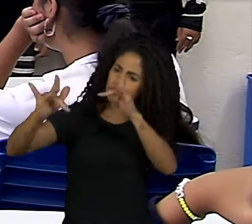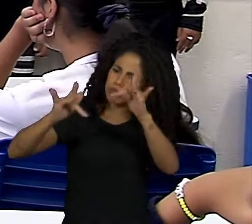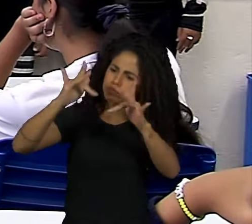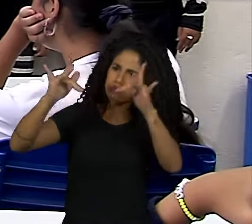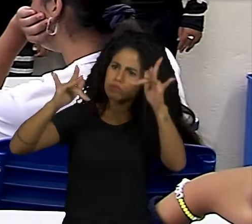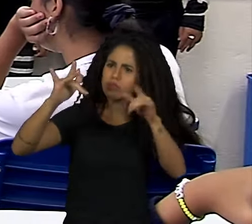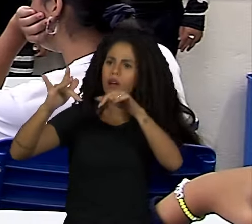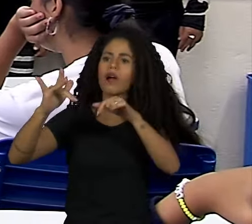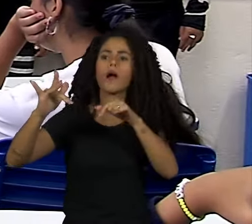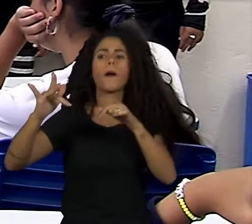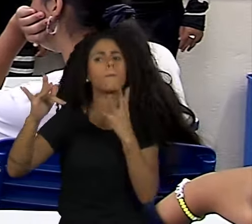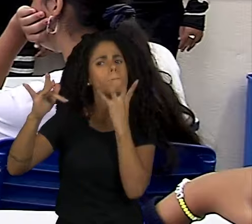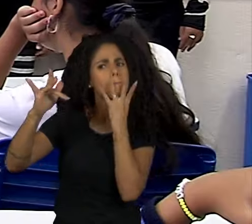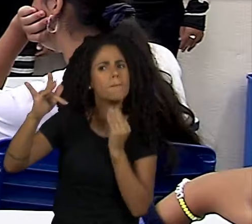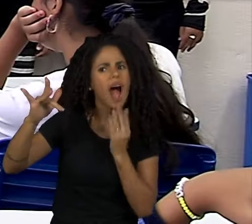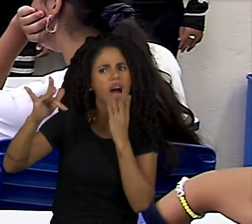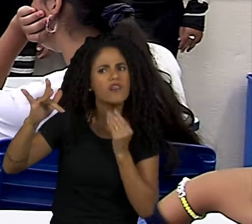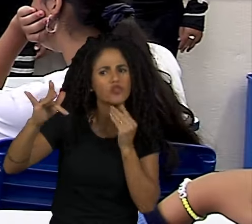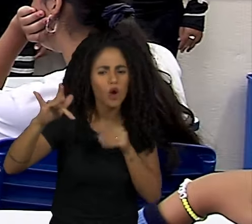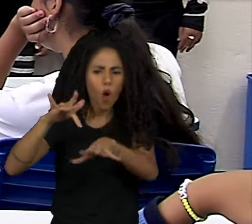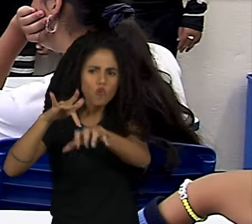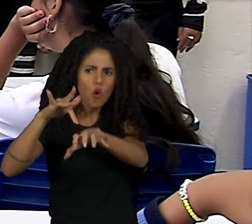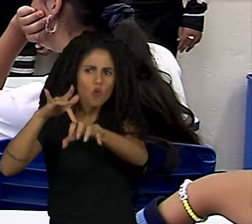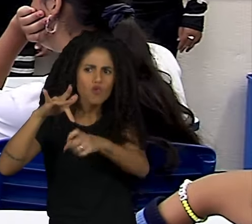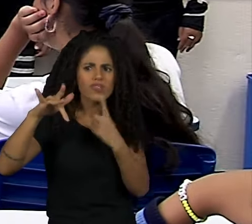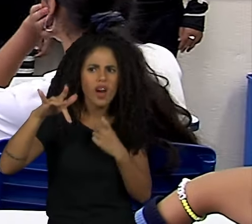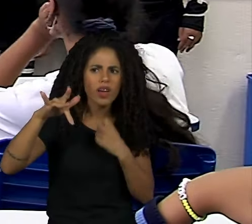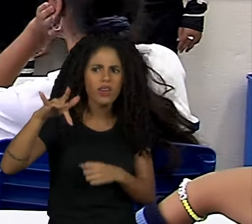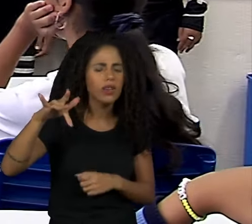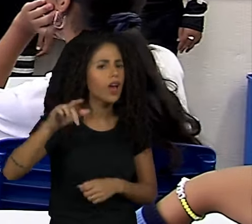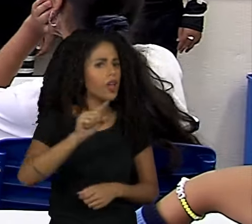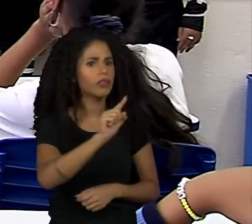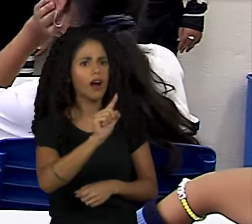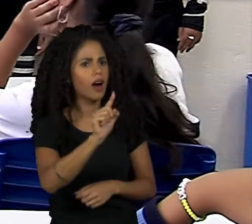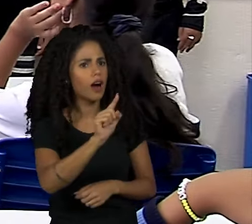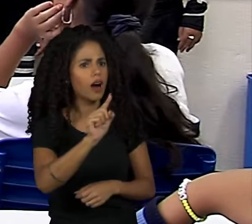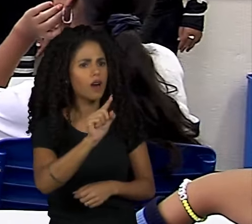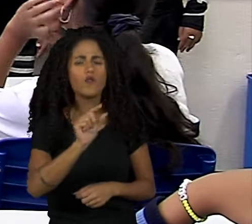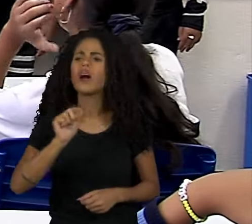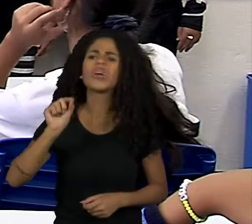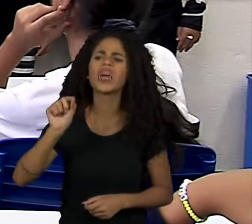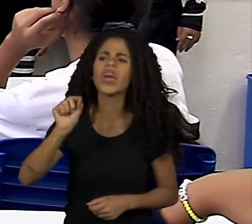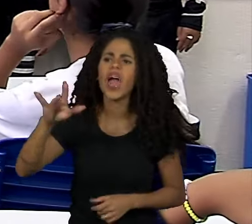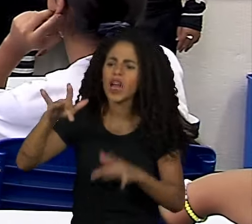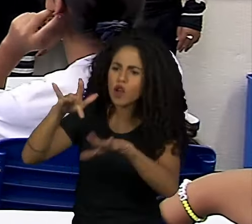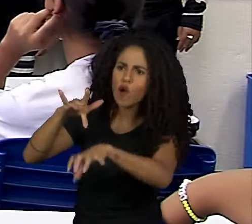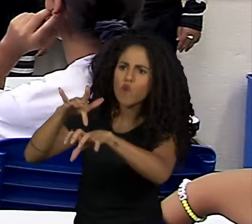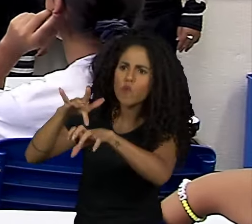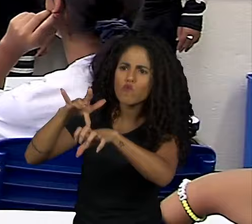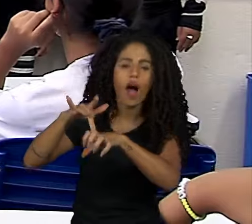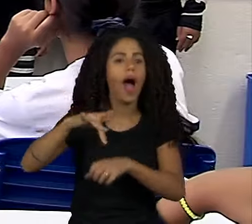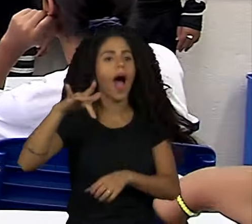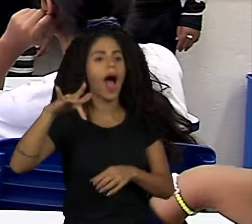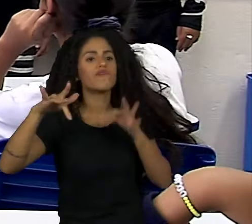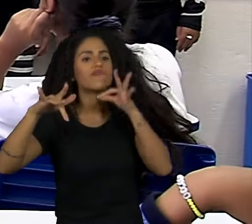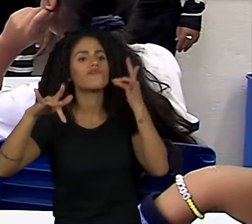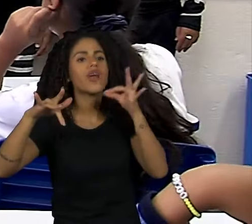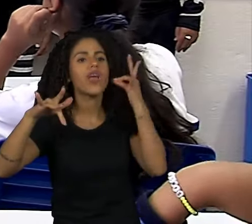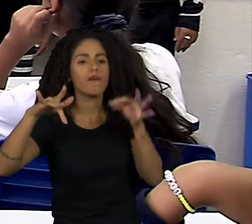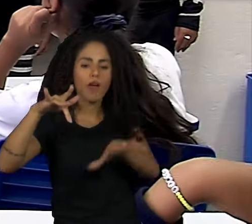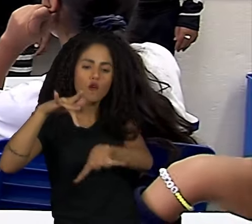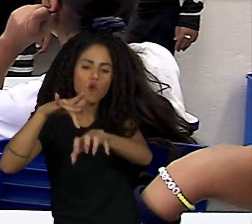macho, ele se alimenta de sangue? Não. Quem que se alimenta de sangue? A dengue. Porque ela